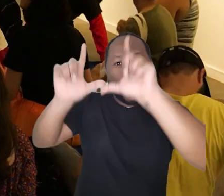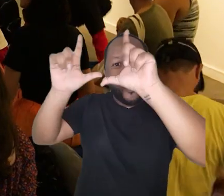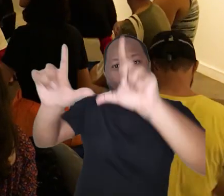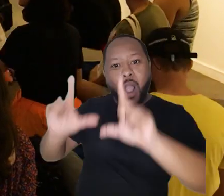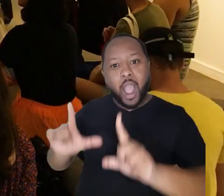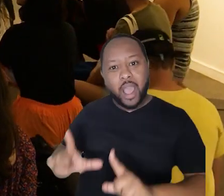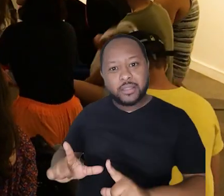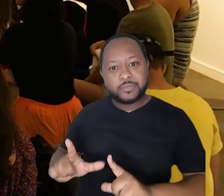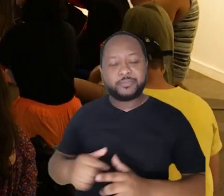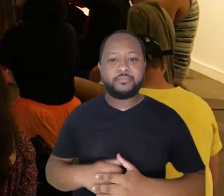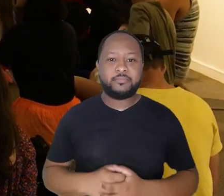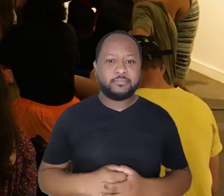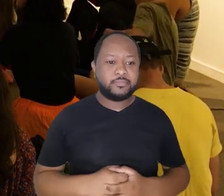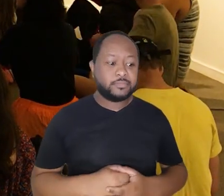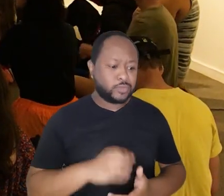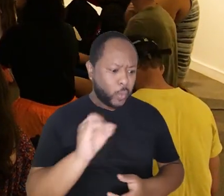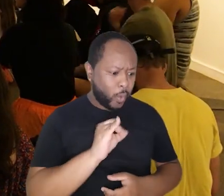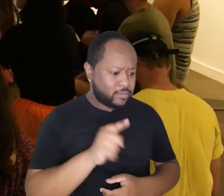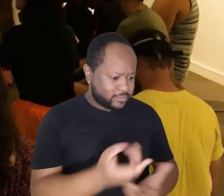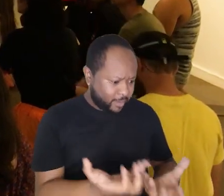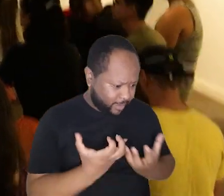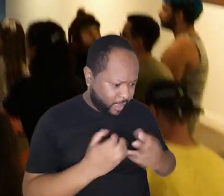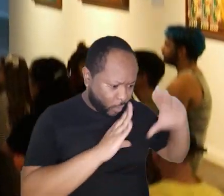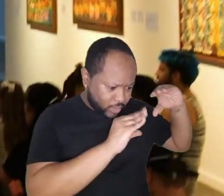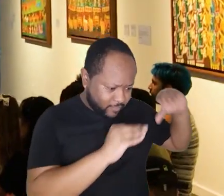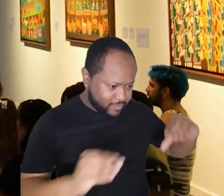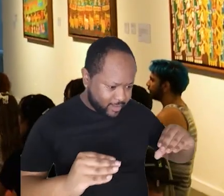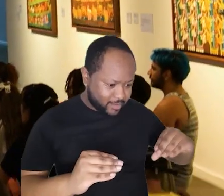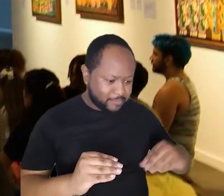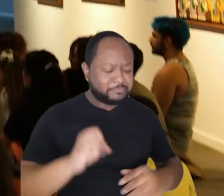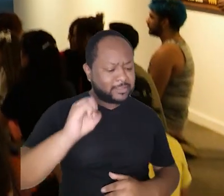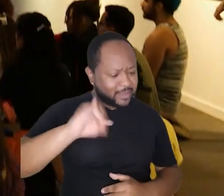Oi? Você quer um travesseirinho? Claro, senhora.